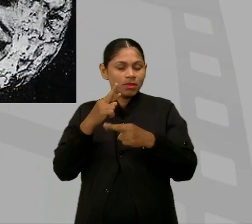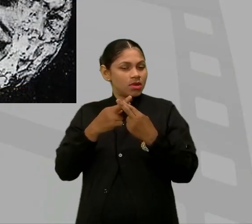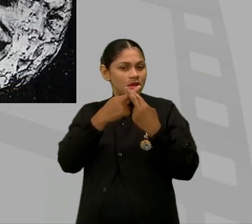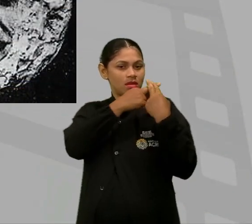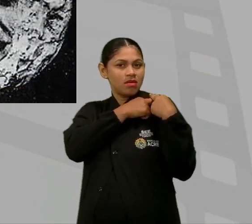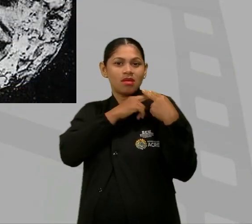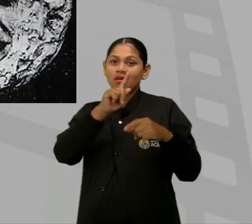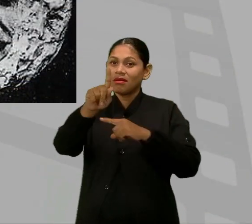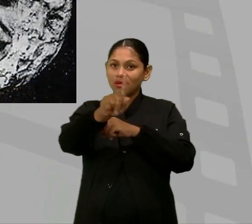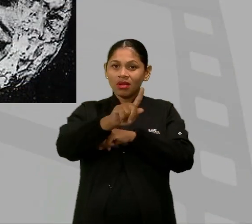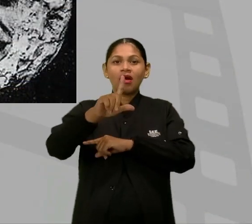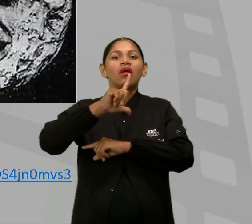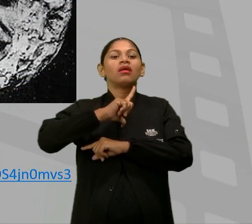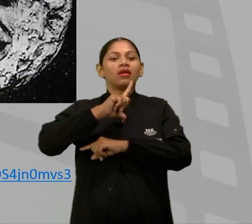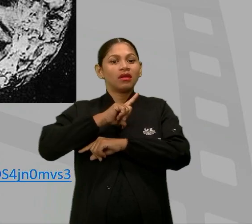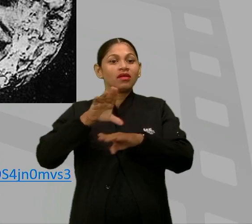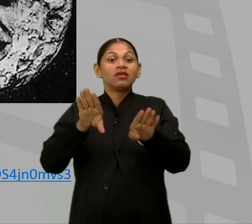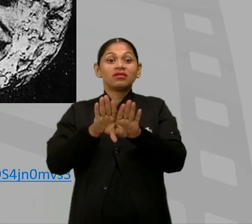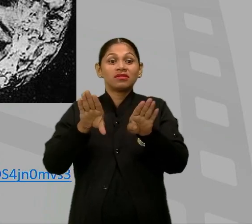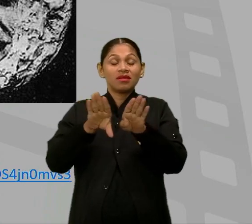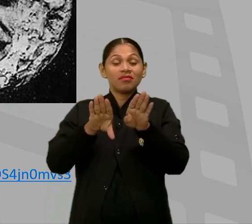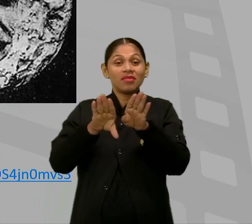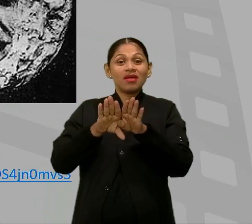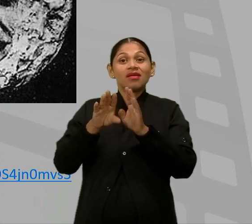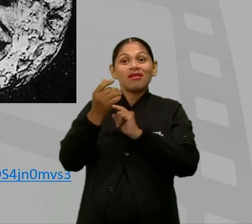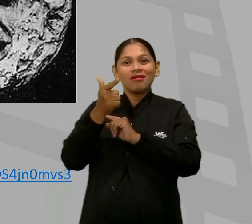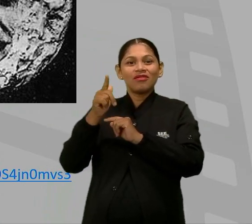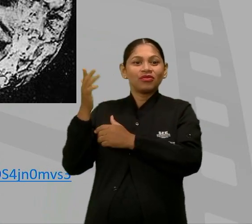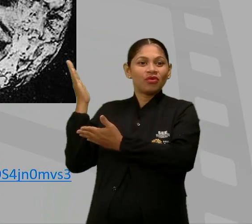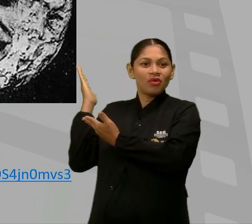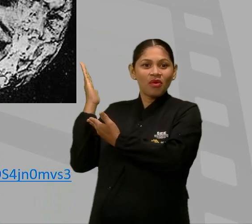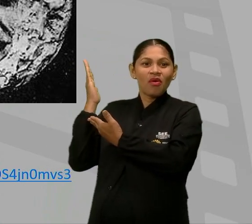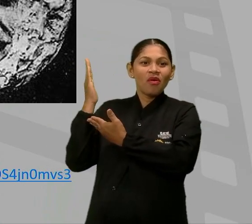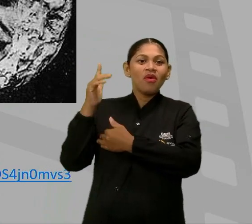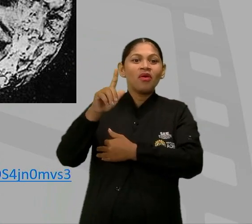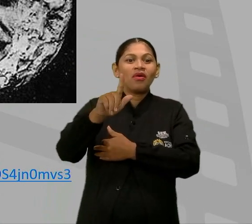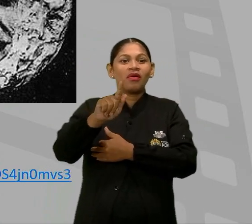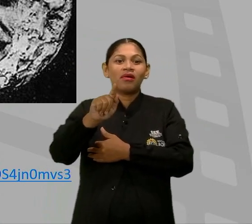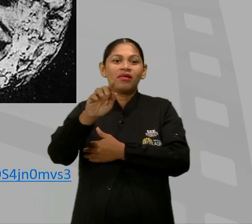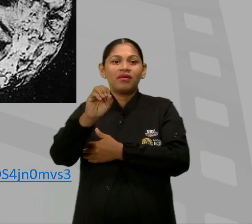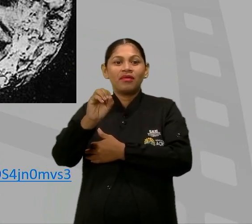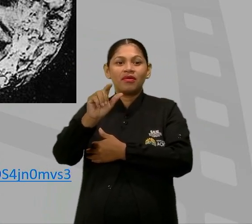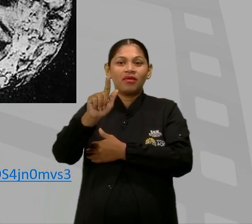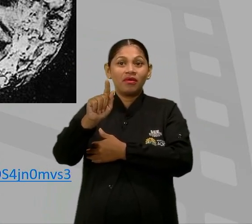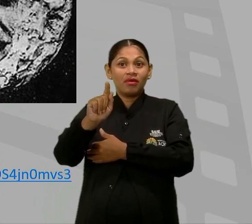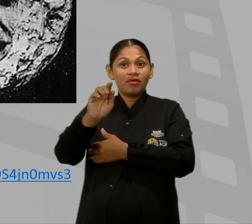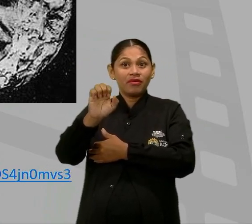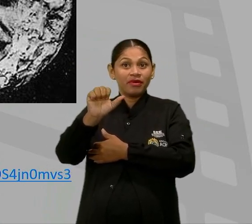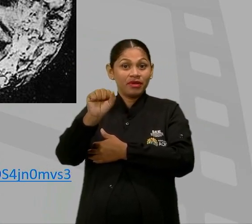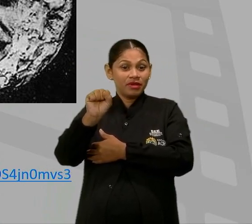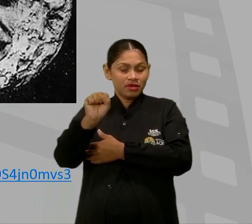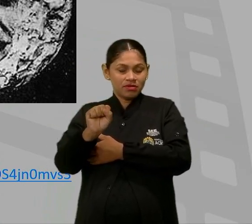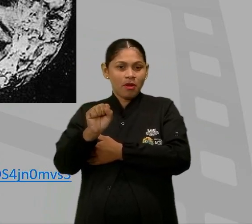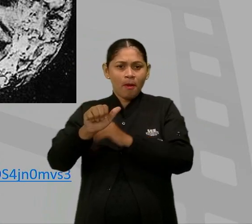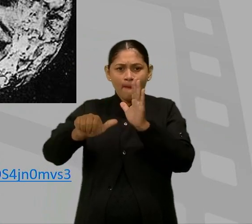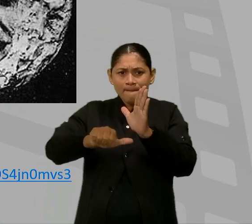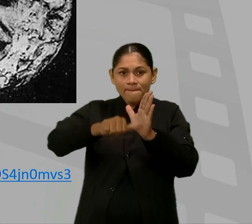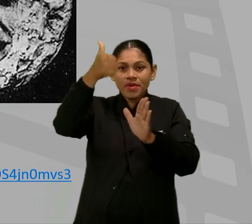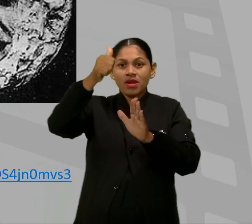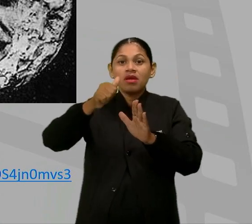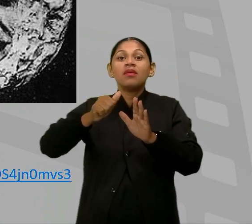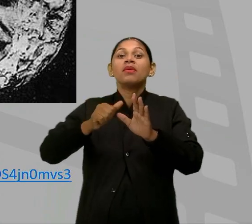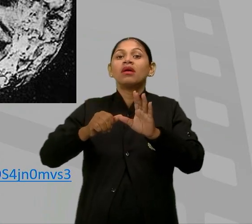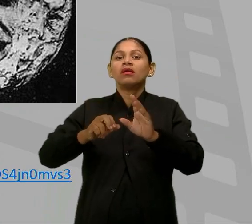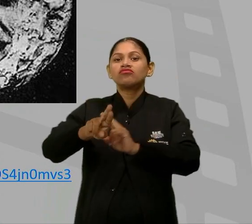podemos falar aqui também de Georges Méliès. Eles foram um dos primeiros a usar técnicas de